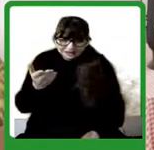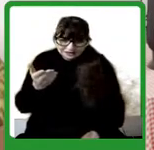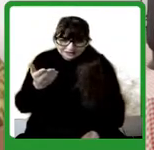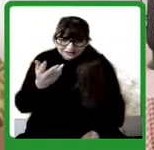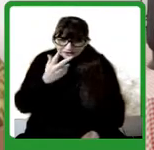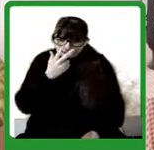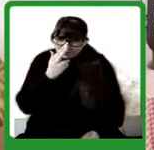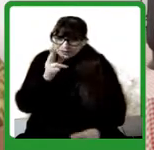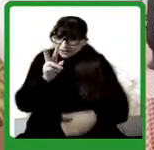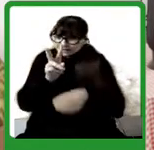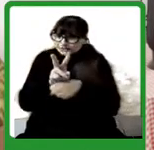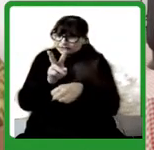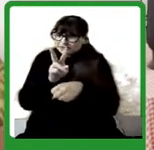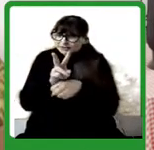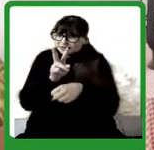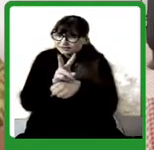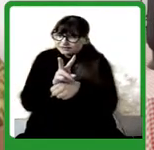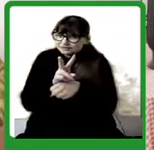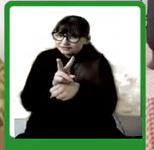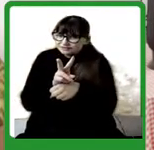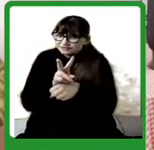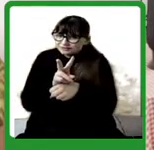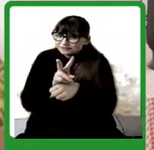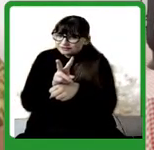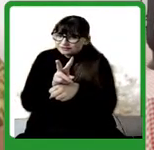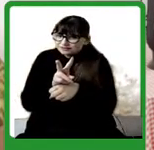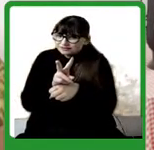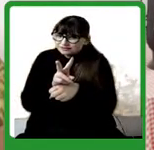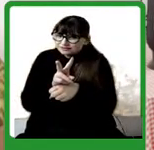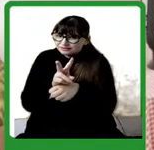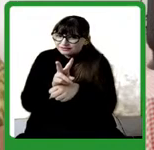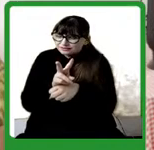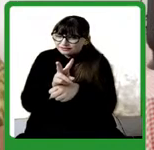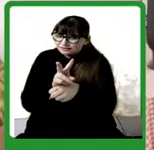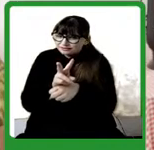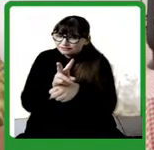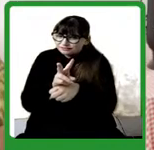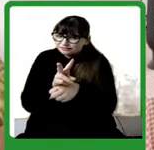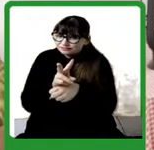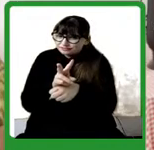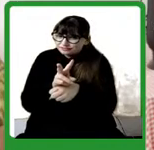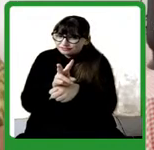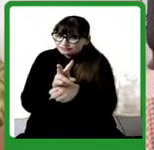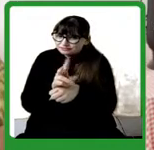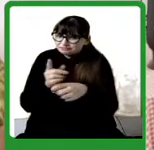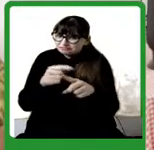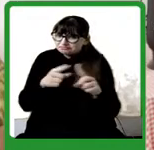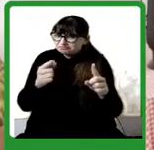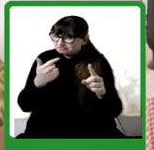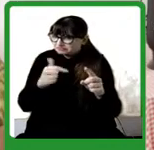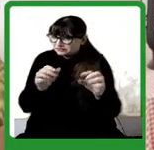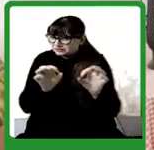ó. Olha lá, ó. Ó. Ô, Badim, será que essa rica joia teria um espacinho ali ou não?